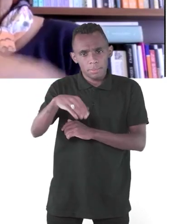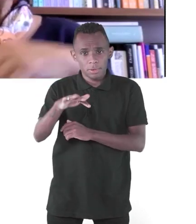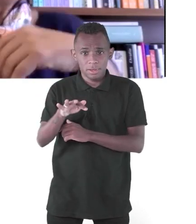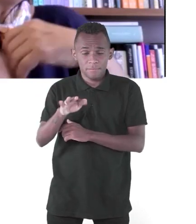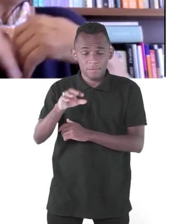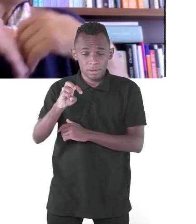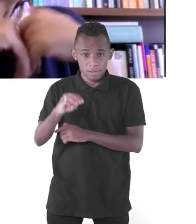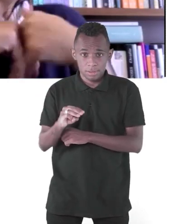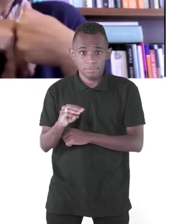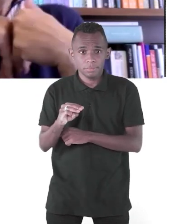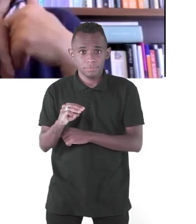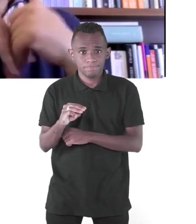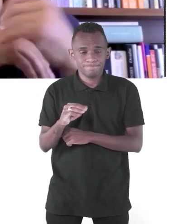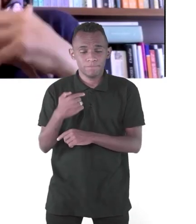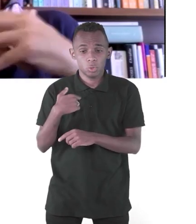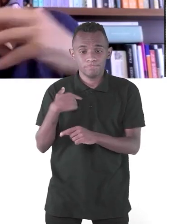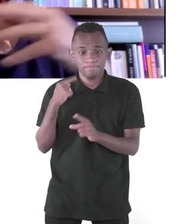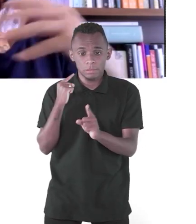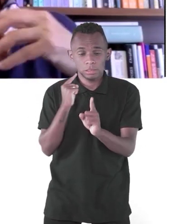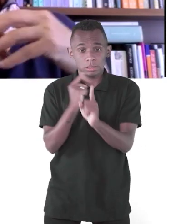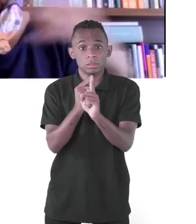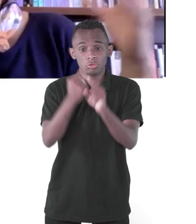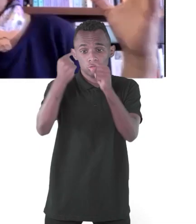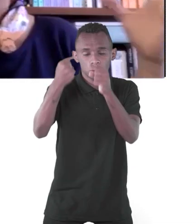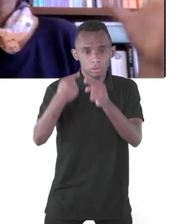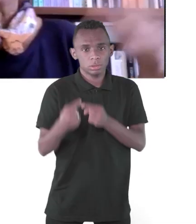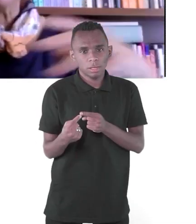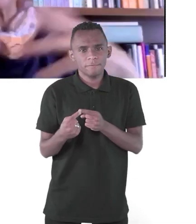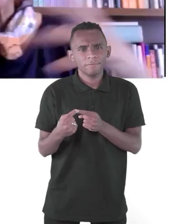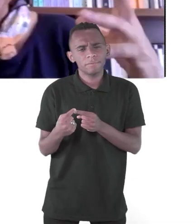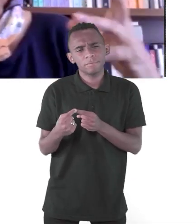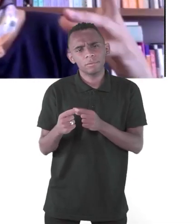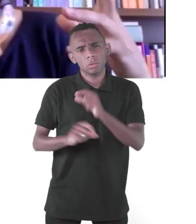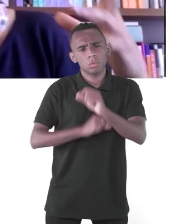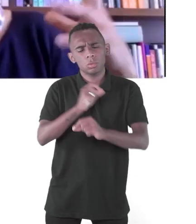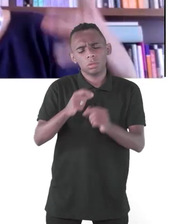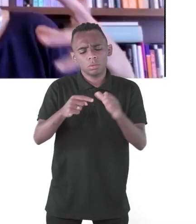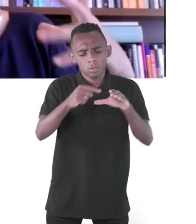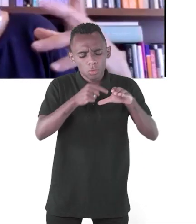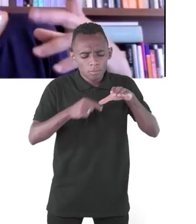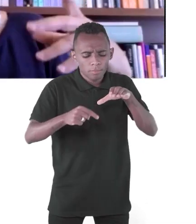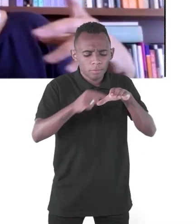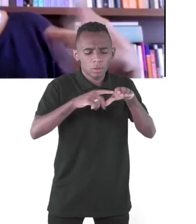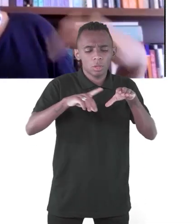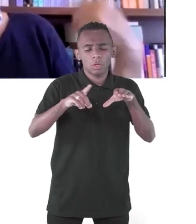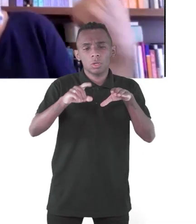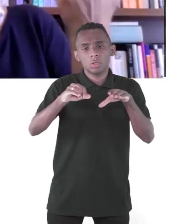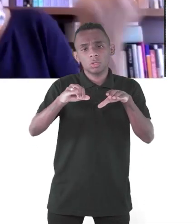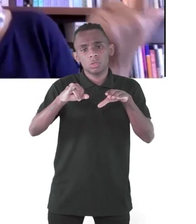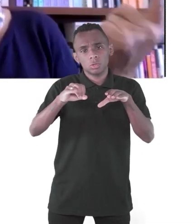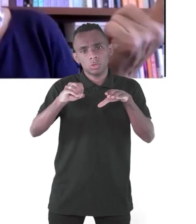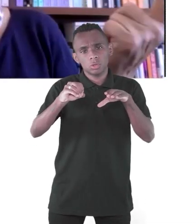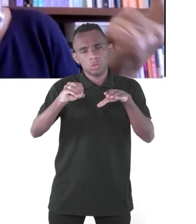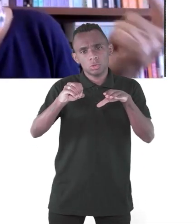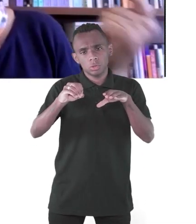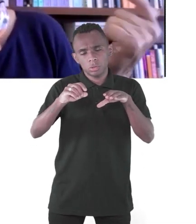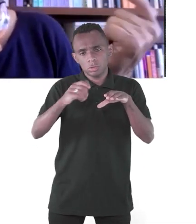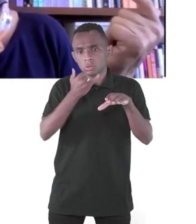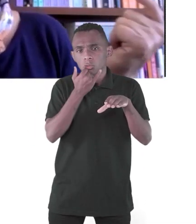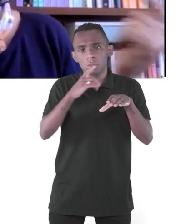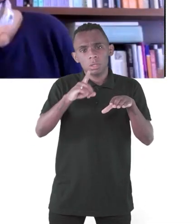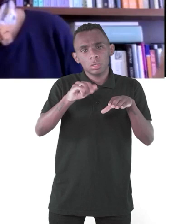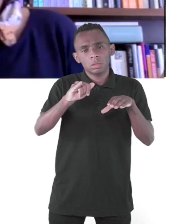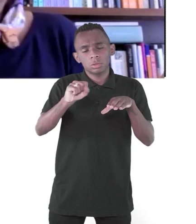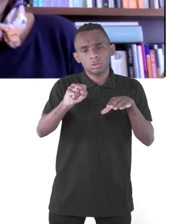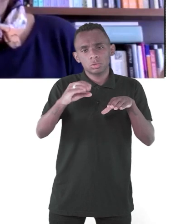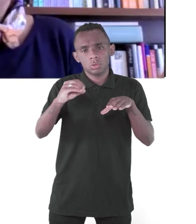MFM e me deparei com aquela biblioteca, aquela discoteca maravilhosa, e que eu encontrei Chiquita